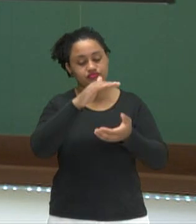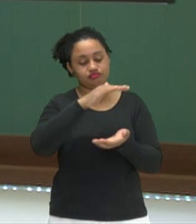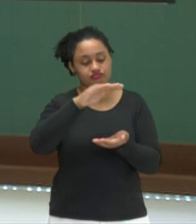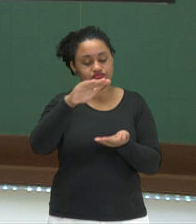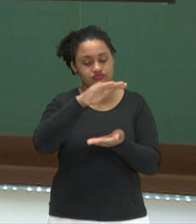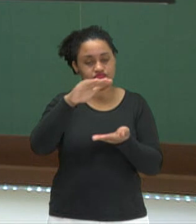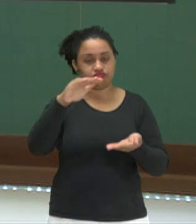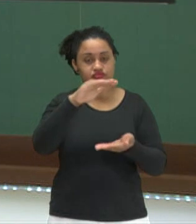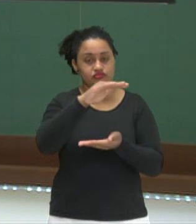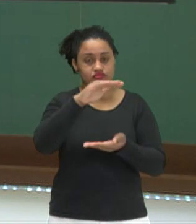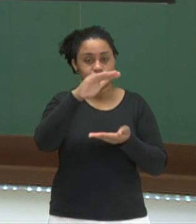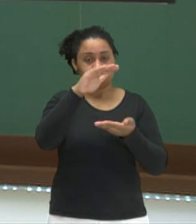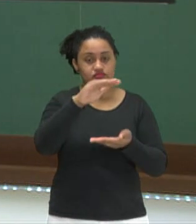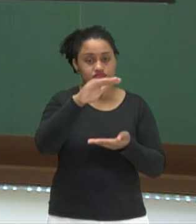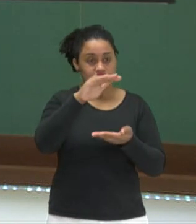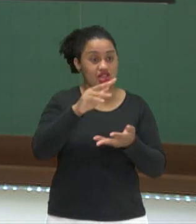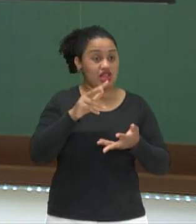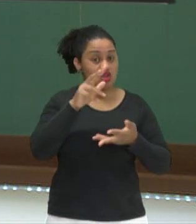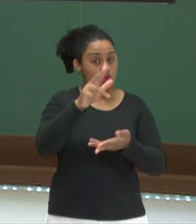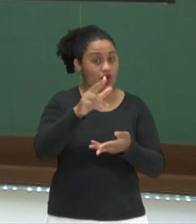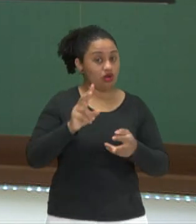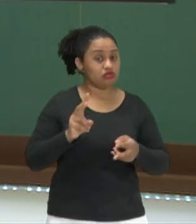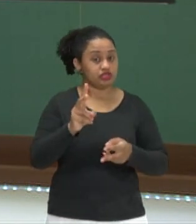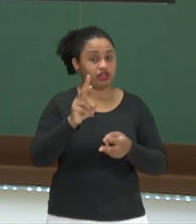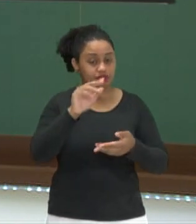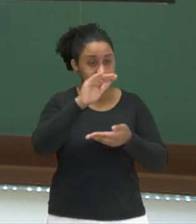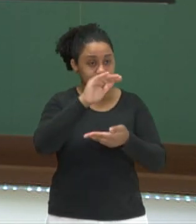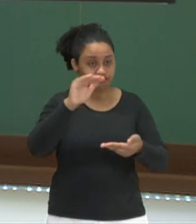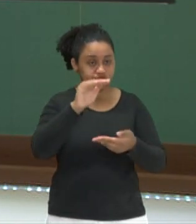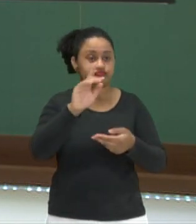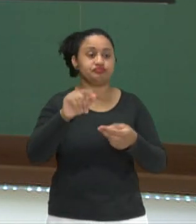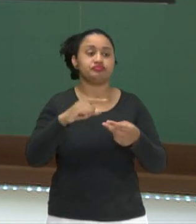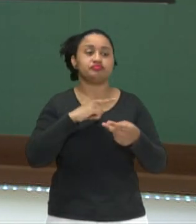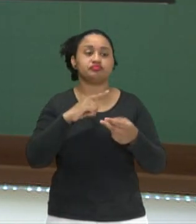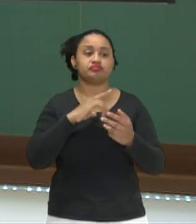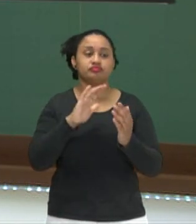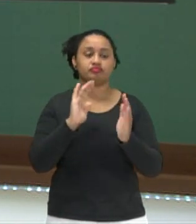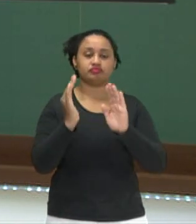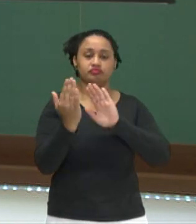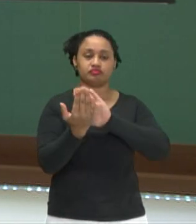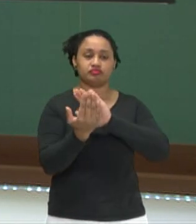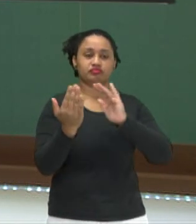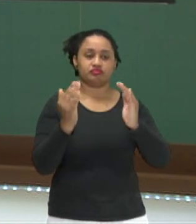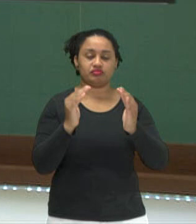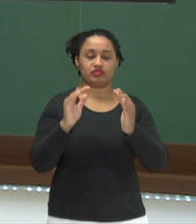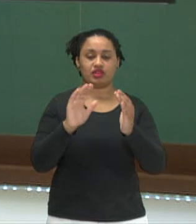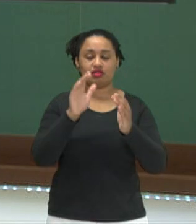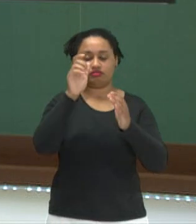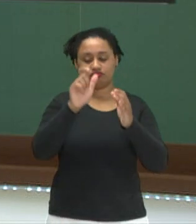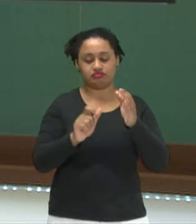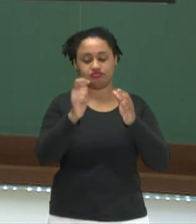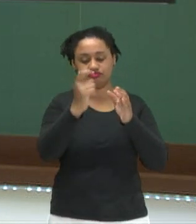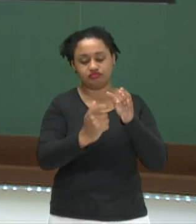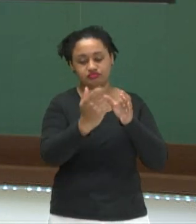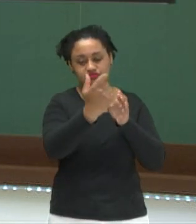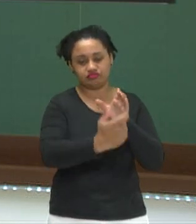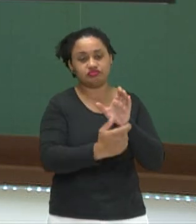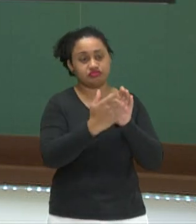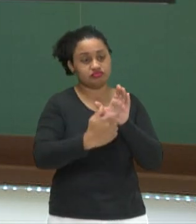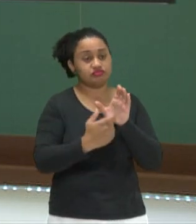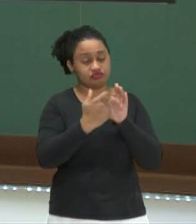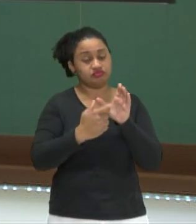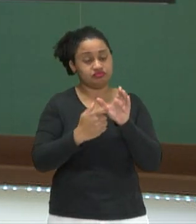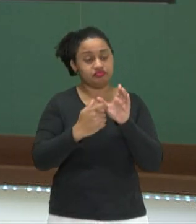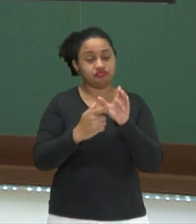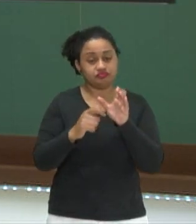ser sempre iguais, né? Vamos ter as laterais, as faces laterais, que vão formar depois o que a gente vai chamar